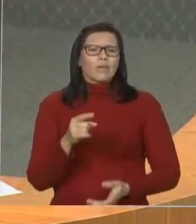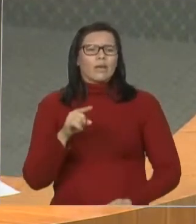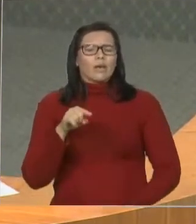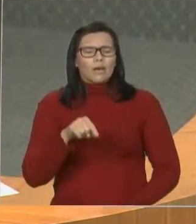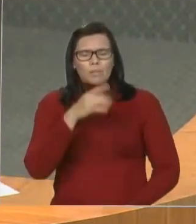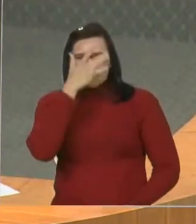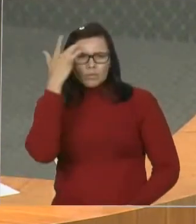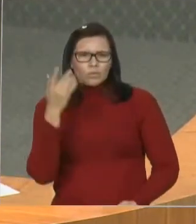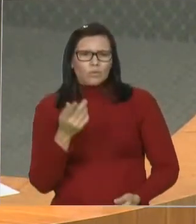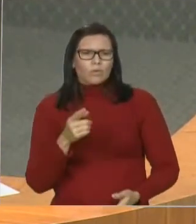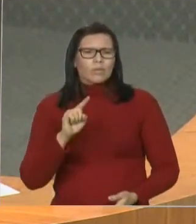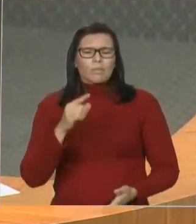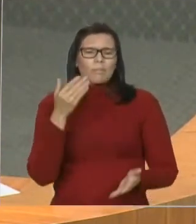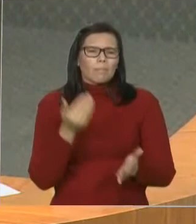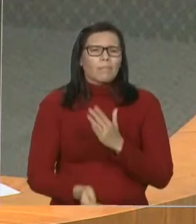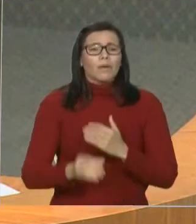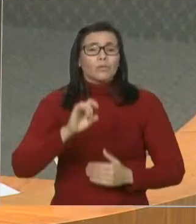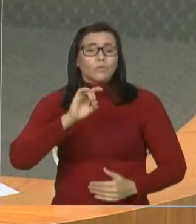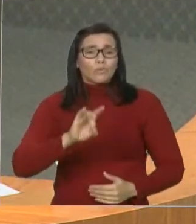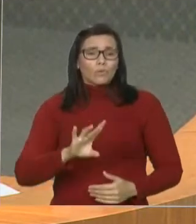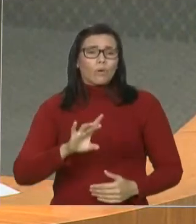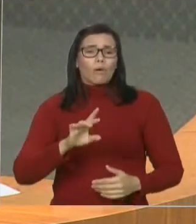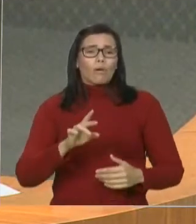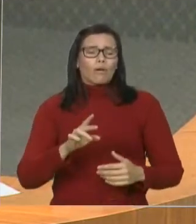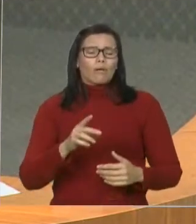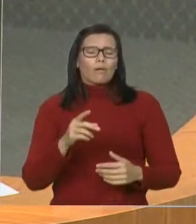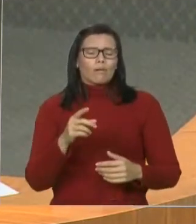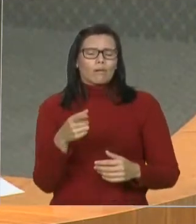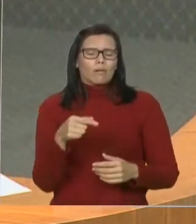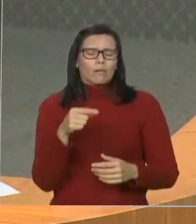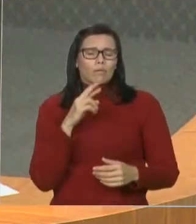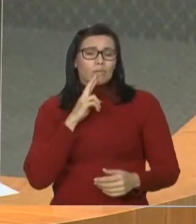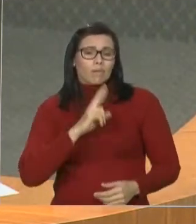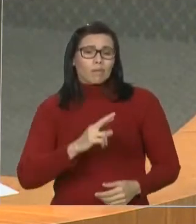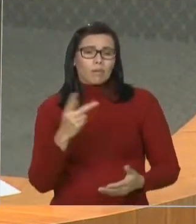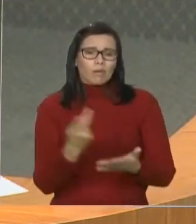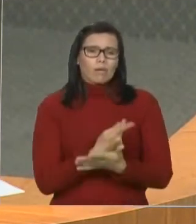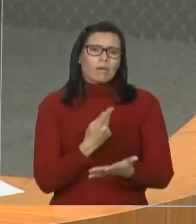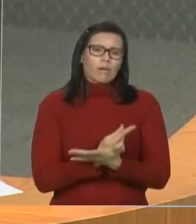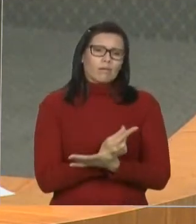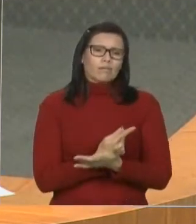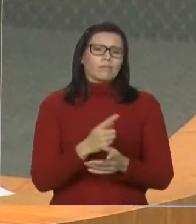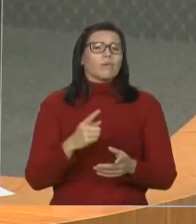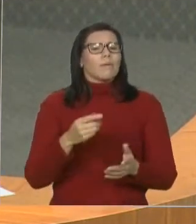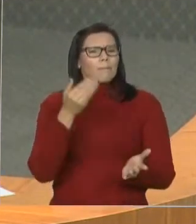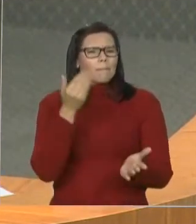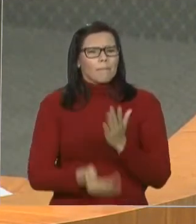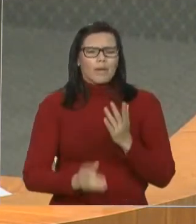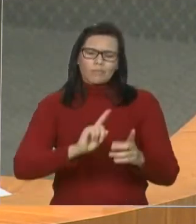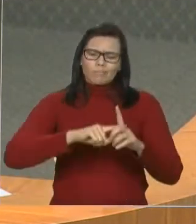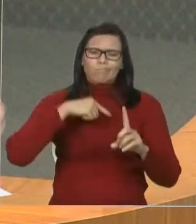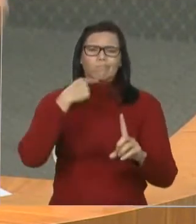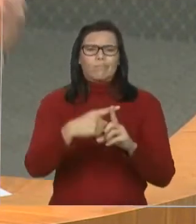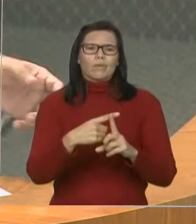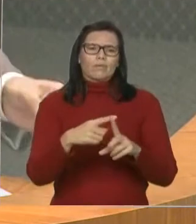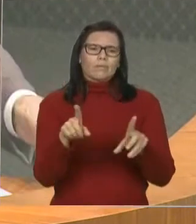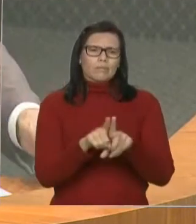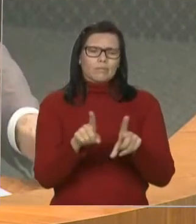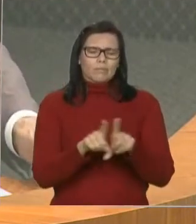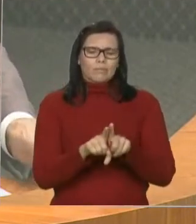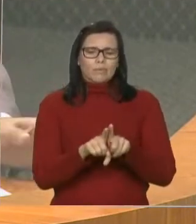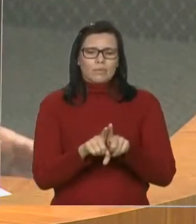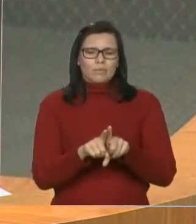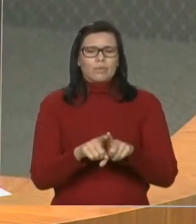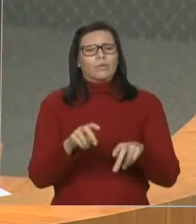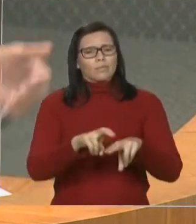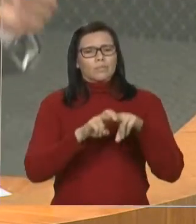certa. Solicitamos ao governo do estado que tenha benevolência, que tenha complacência e que tenha bom senso.